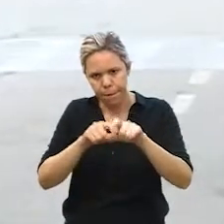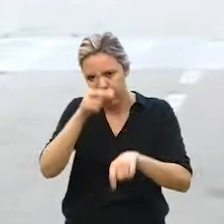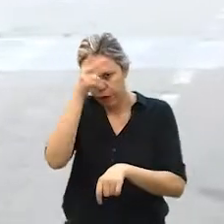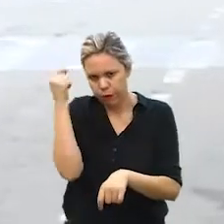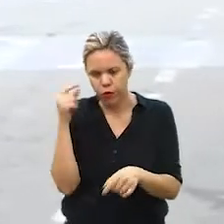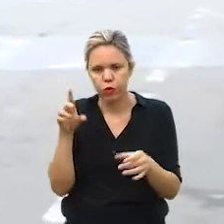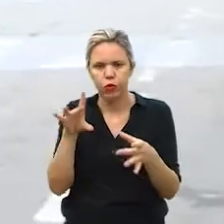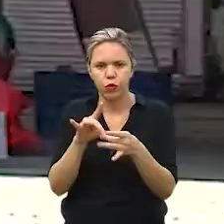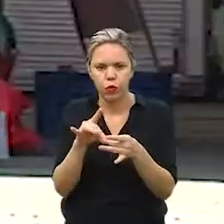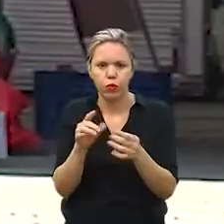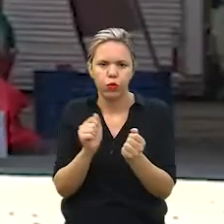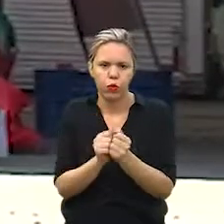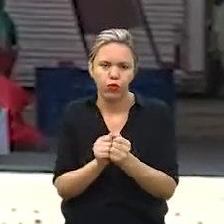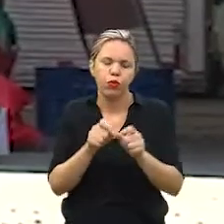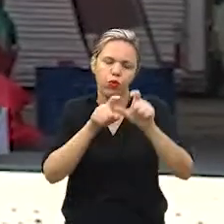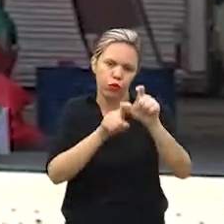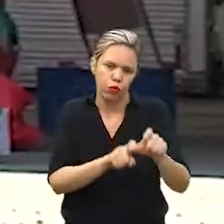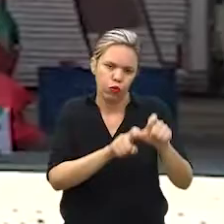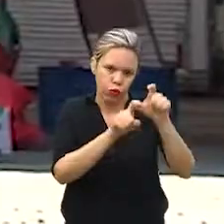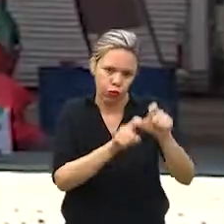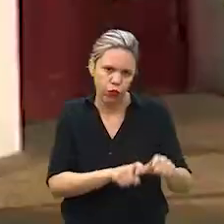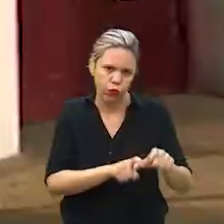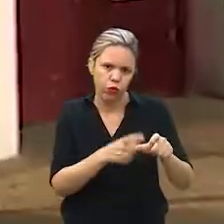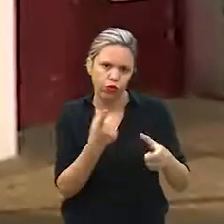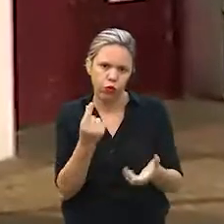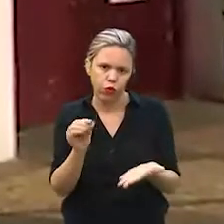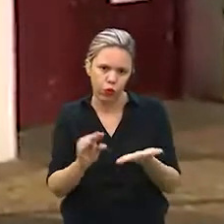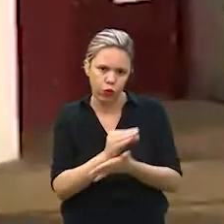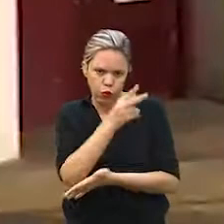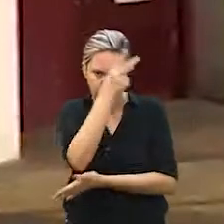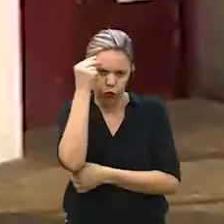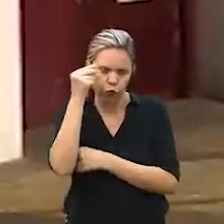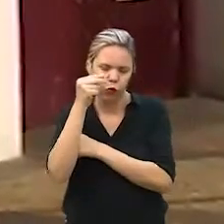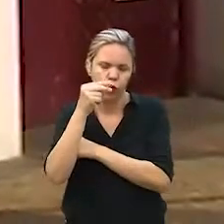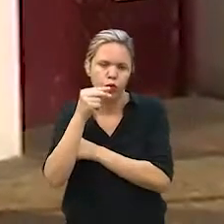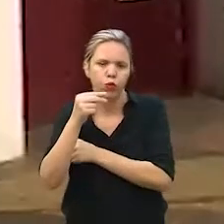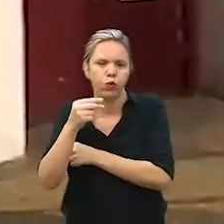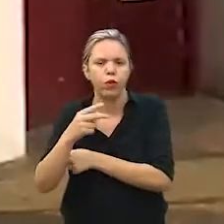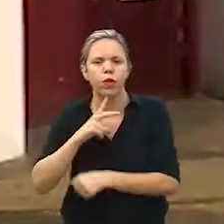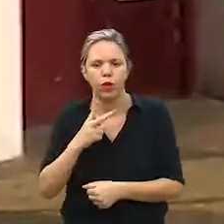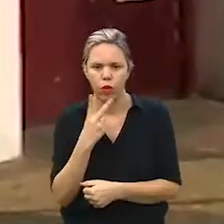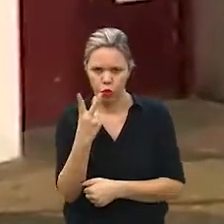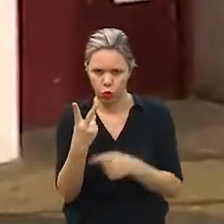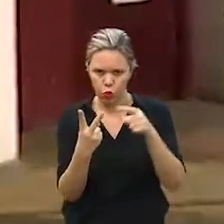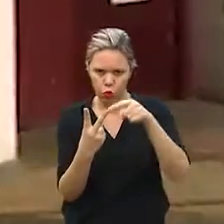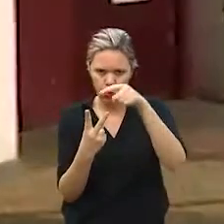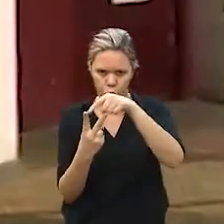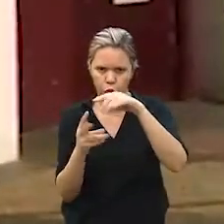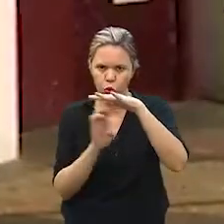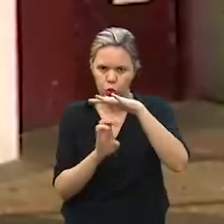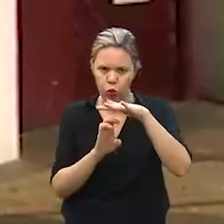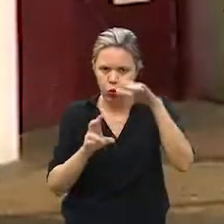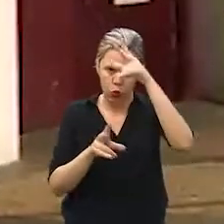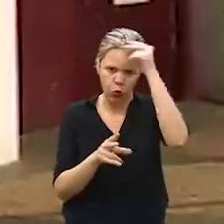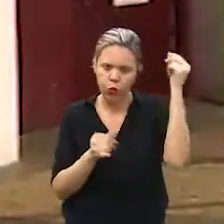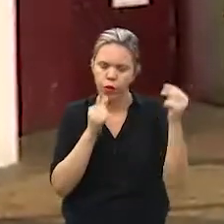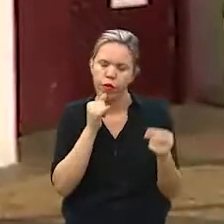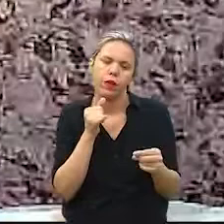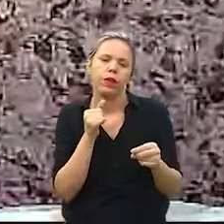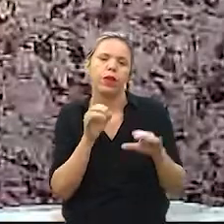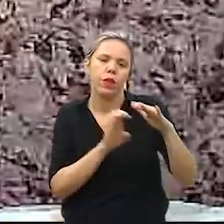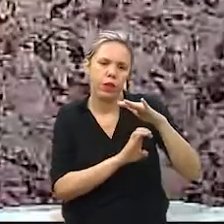públicas que são dependentes de recurso público. A gente tem dois tipos de empresa pública. A